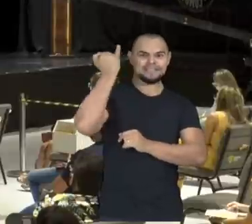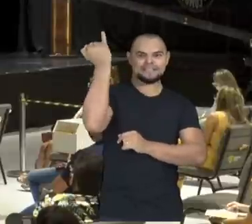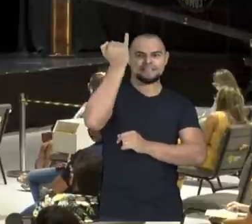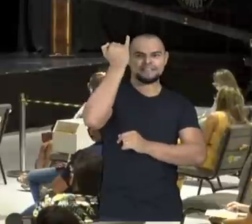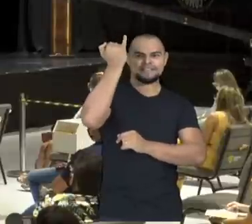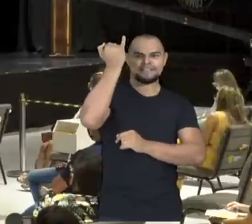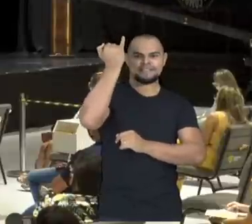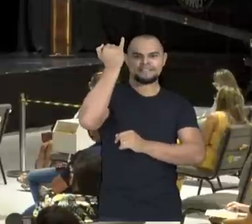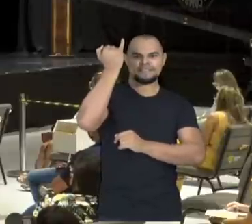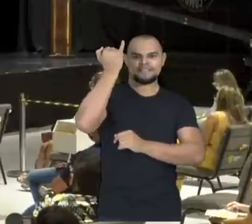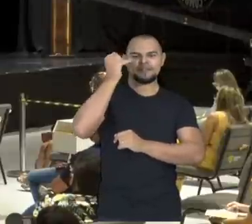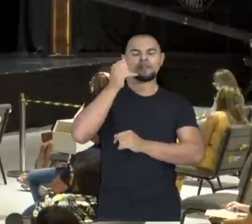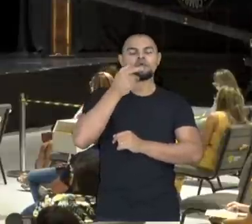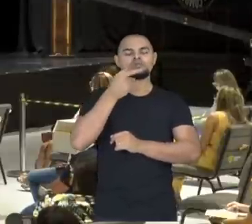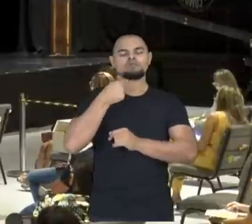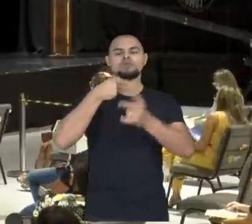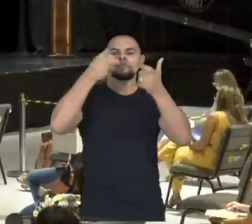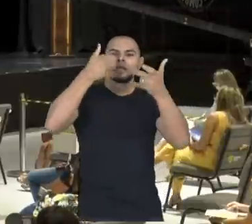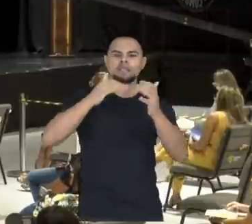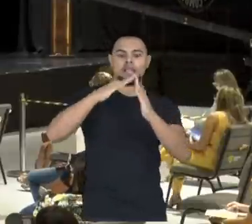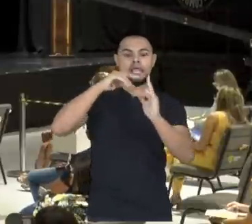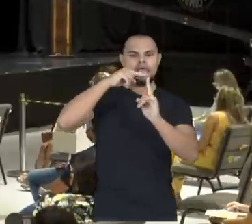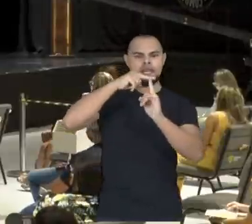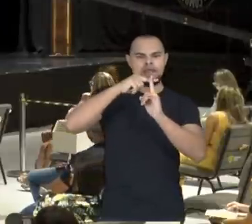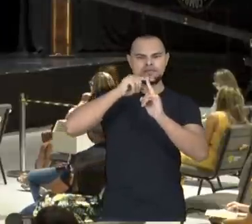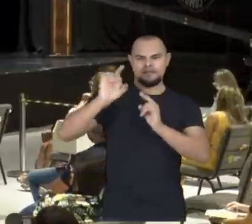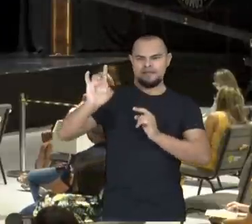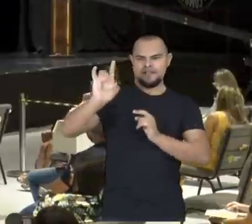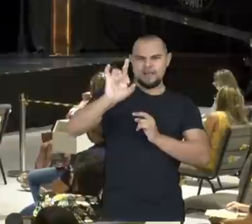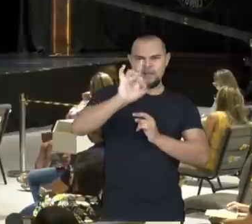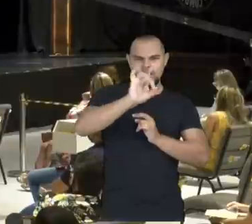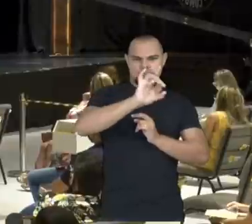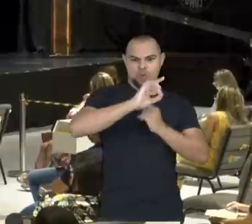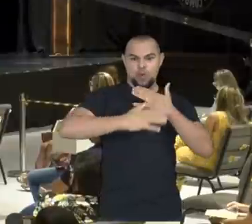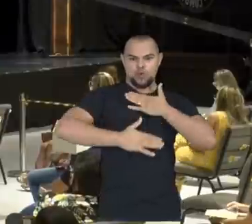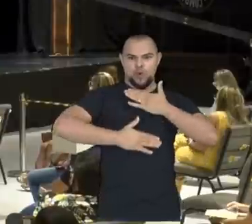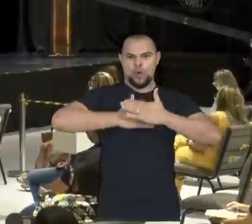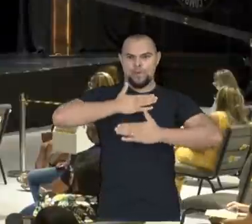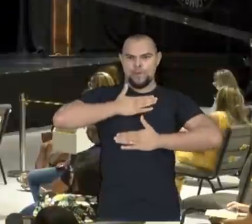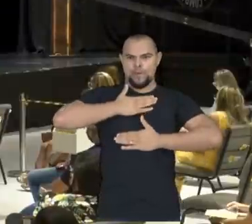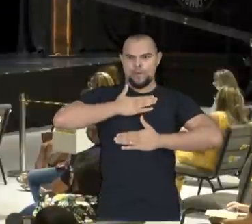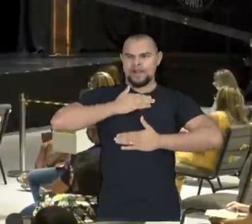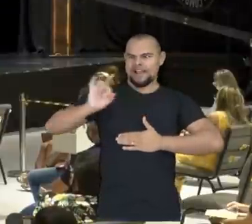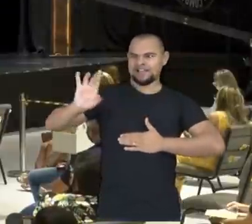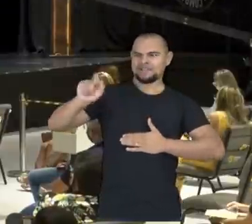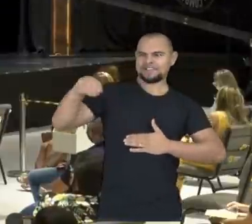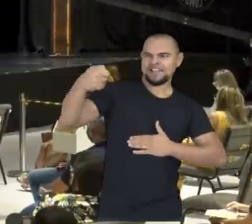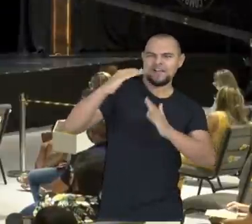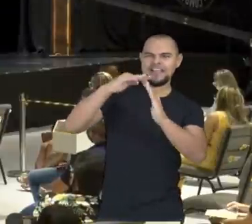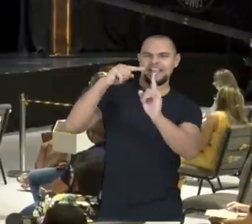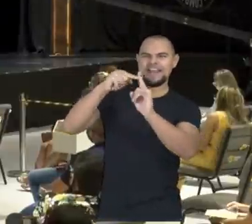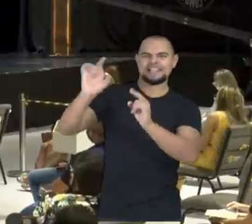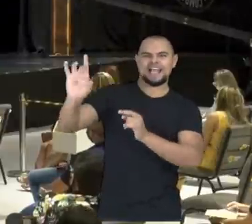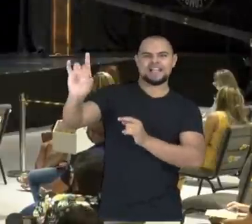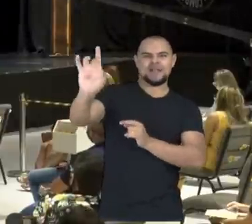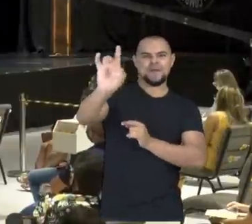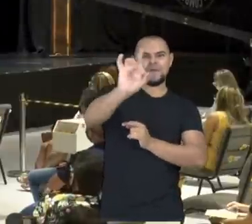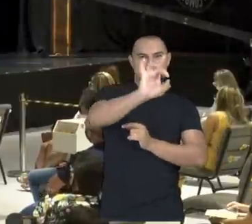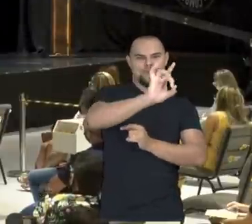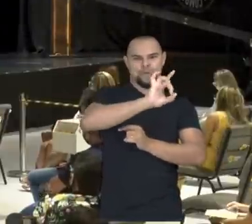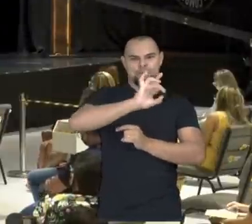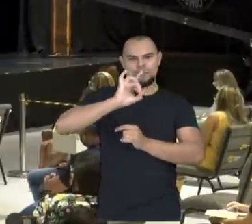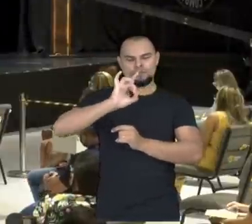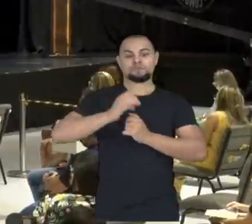está falando da igreja como corpo universal de Cristo. É, porque você não pode,